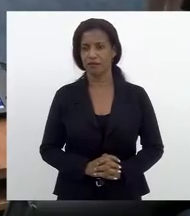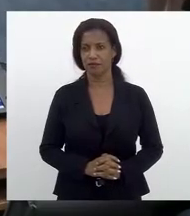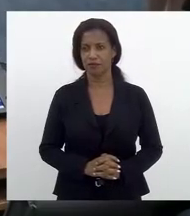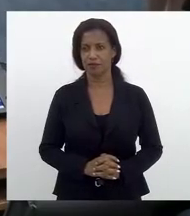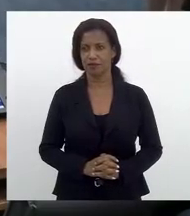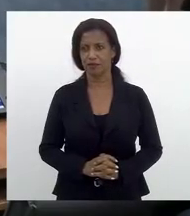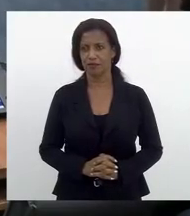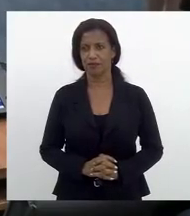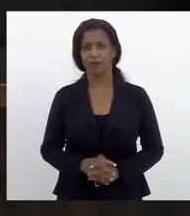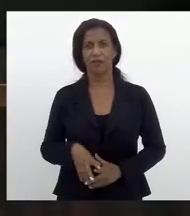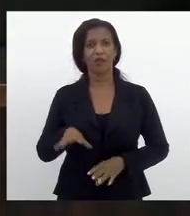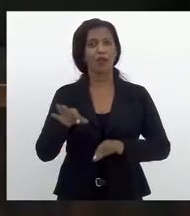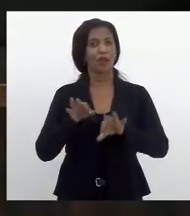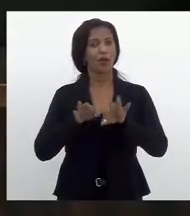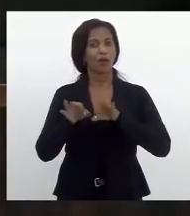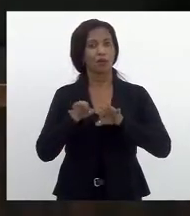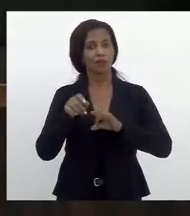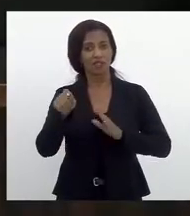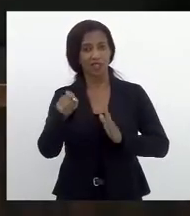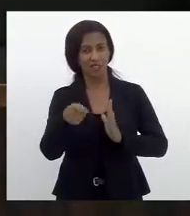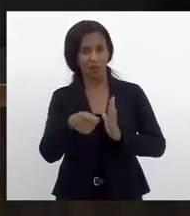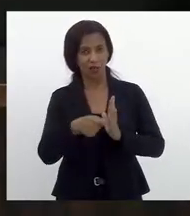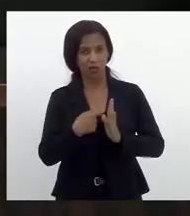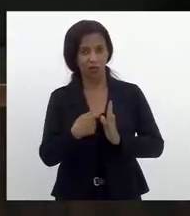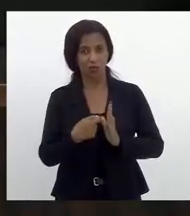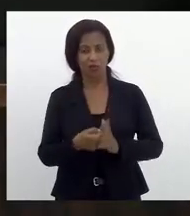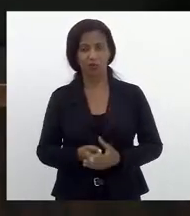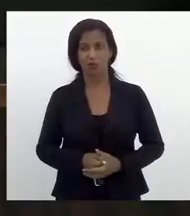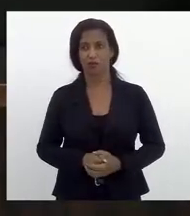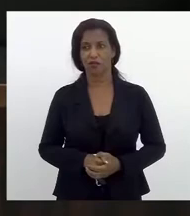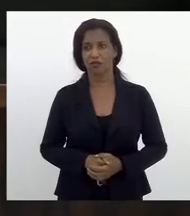O projeto é seu, você é autora, deputado.